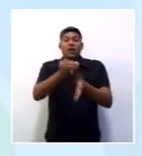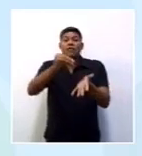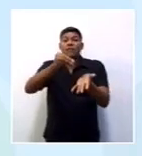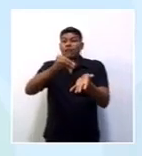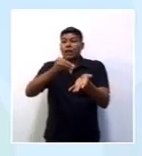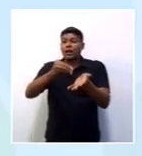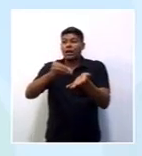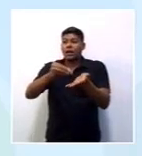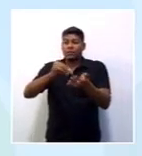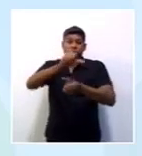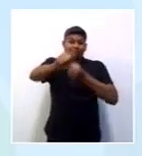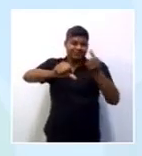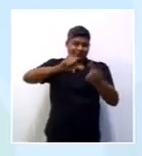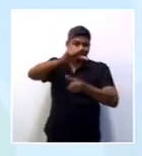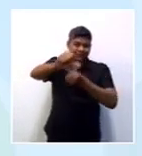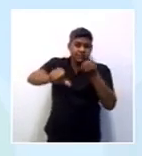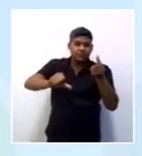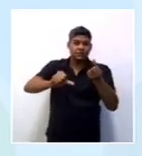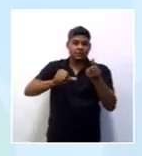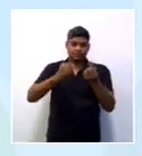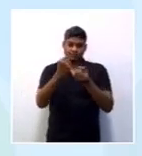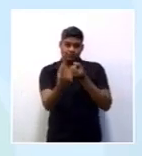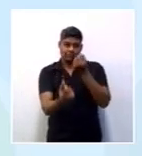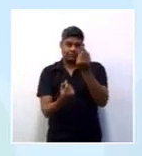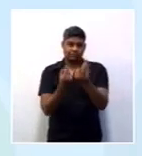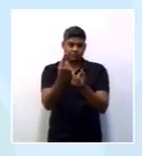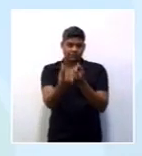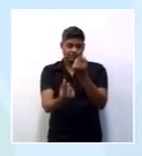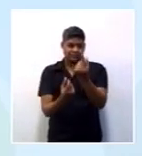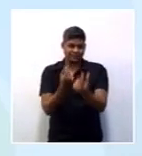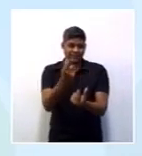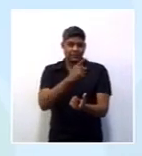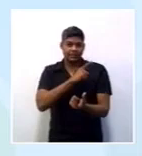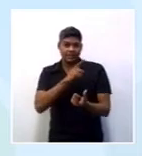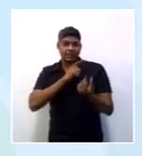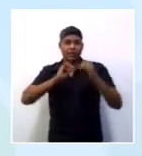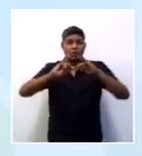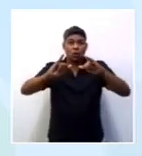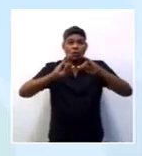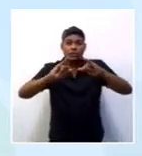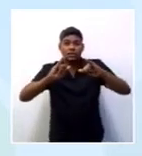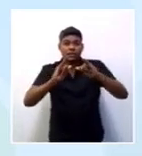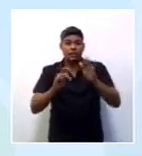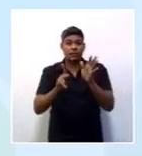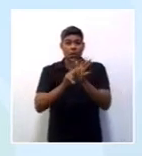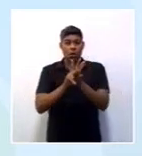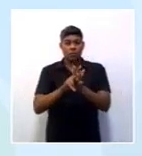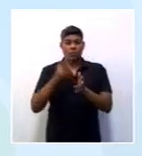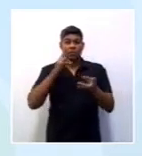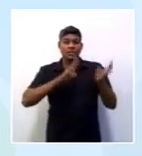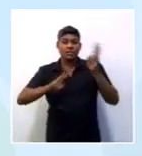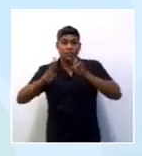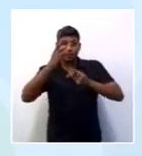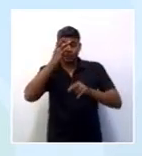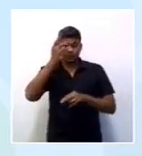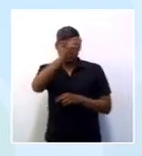fatos alternativos, que é quando você tem uma notícia e ela é reproduzida de um ponto de vista de